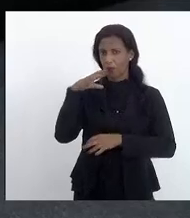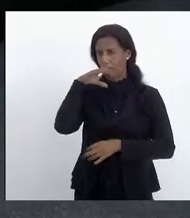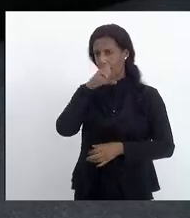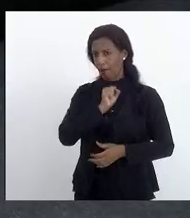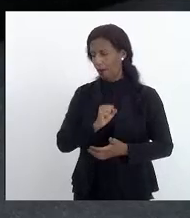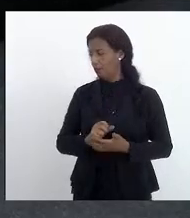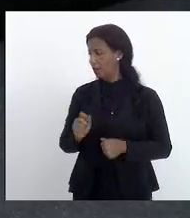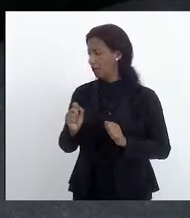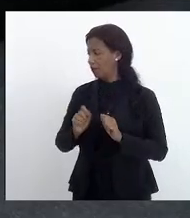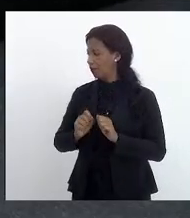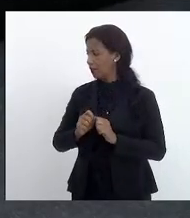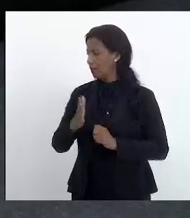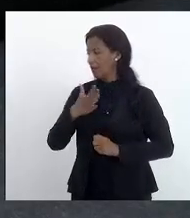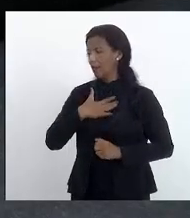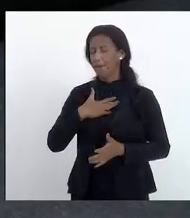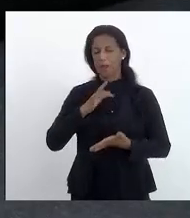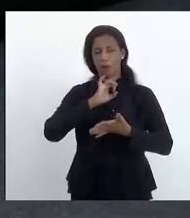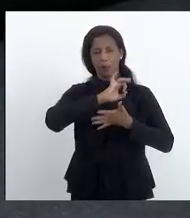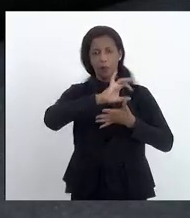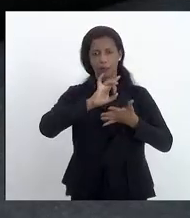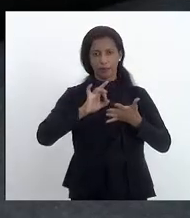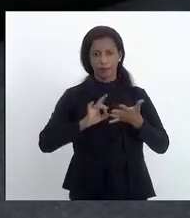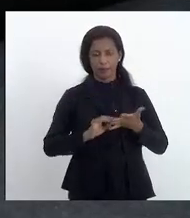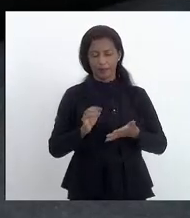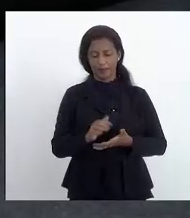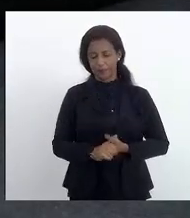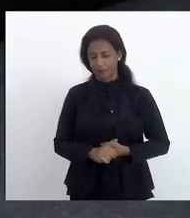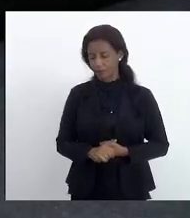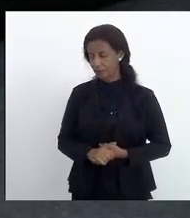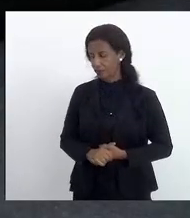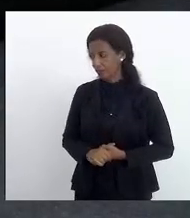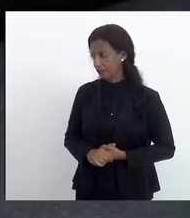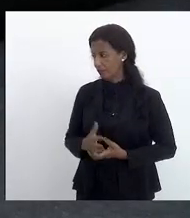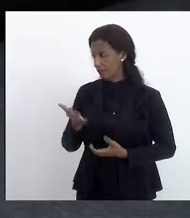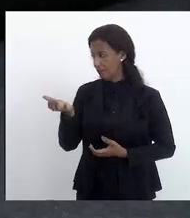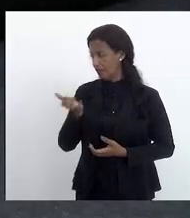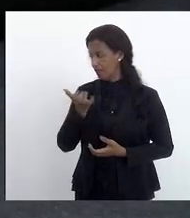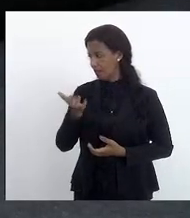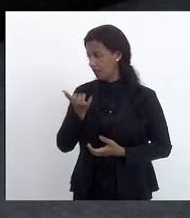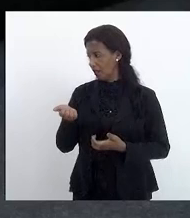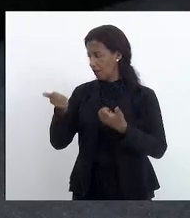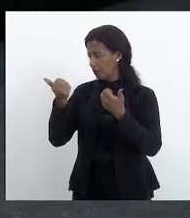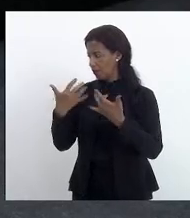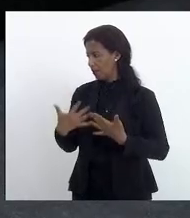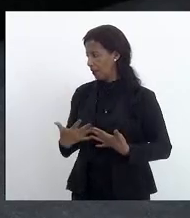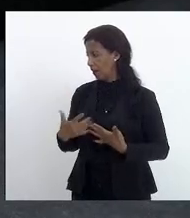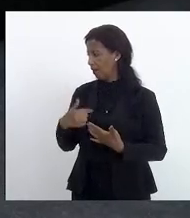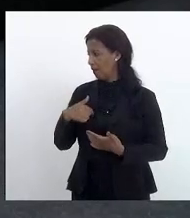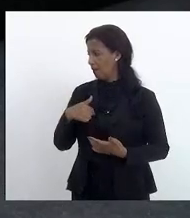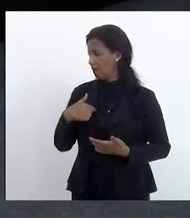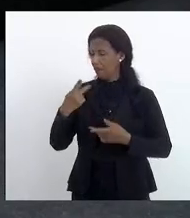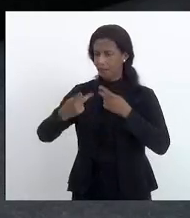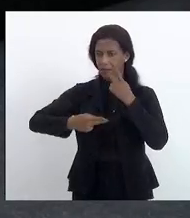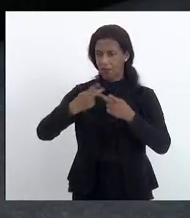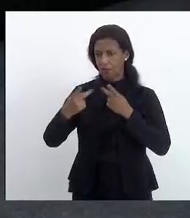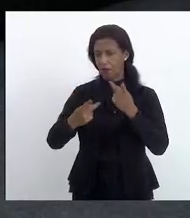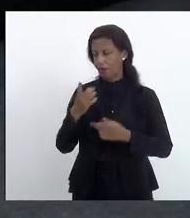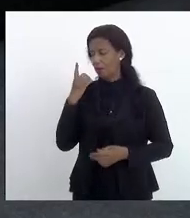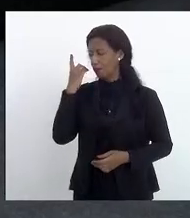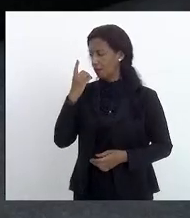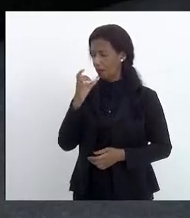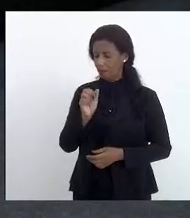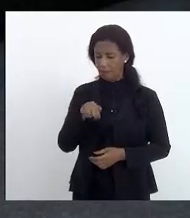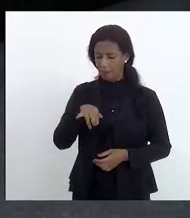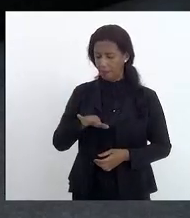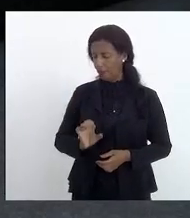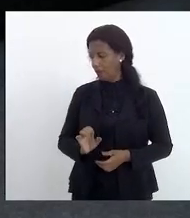rápida, fazer as minhas ponderações. Quero externar aqui meu apreço ao deputado Carlos Augusto, mas eu acho